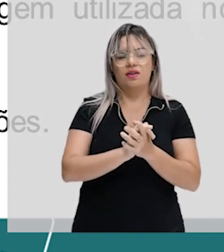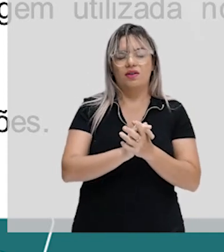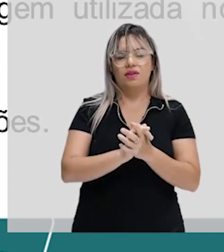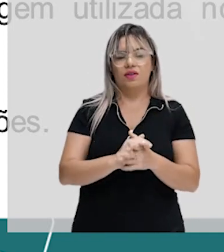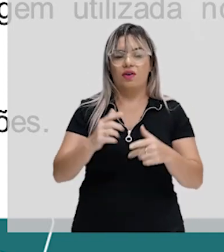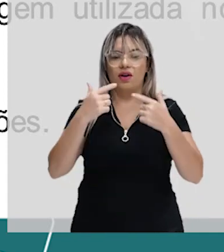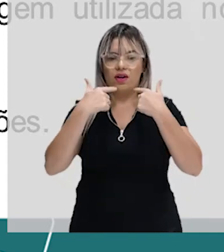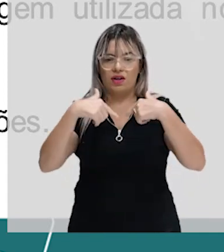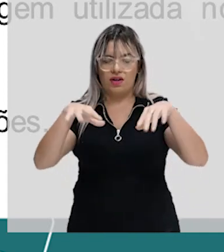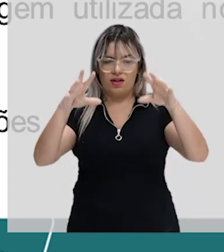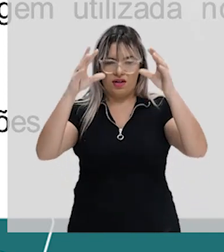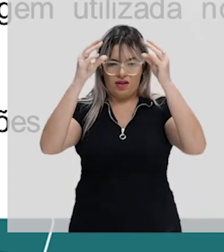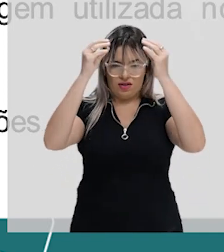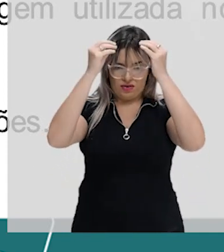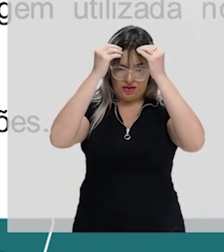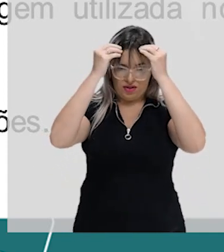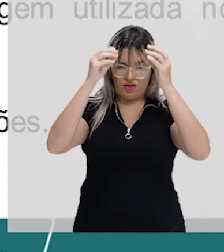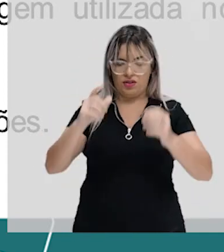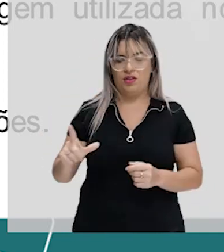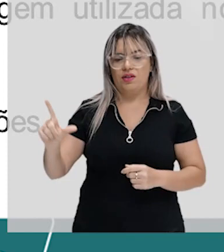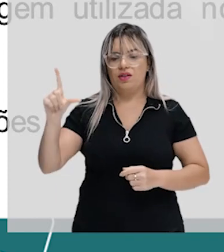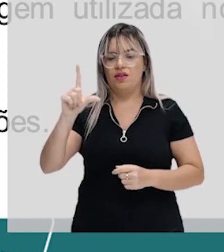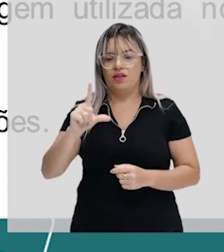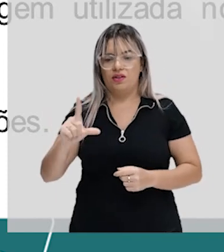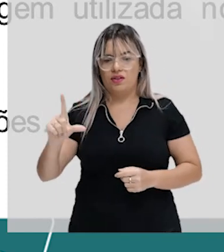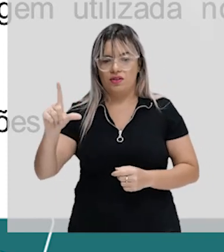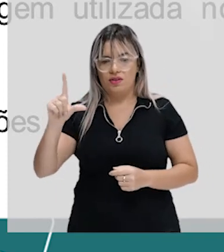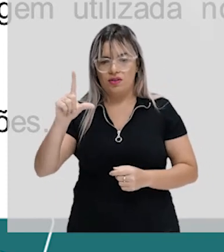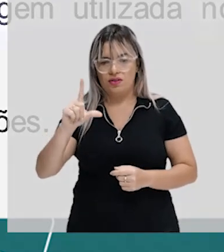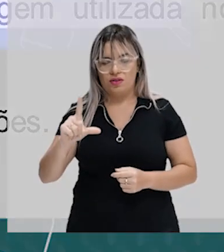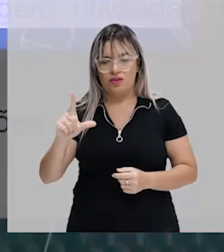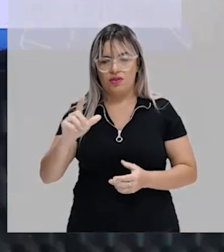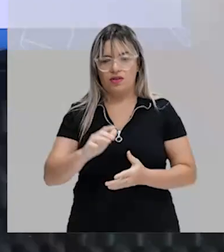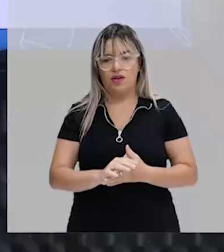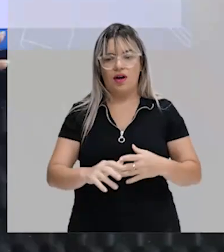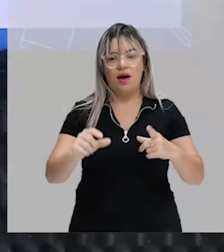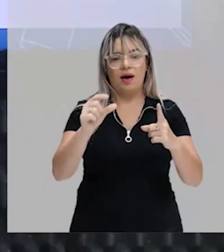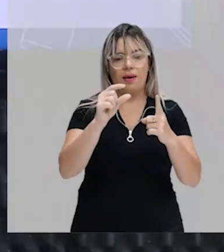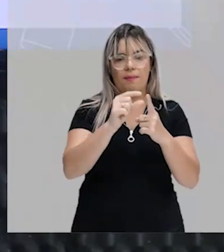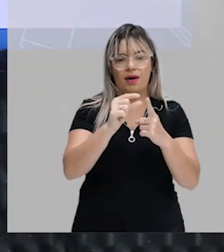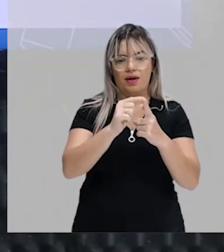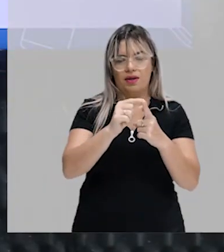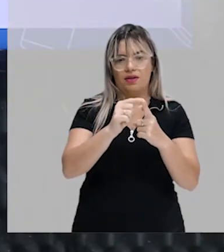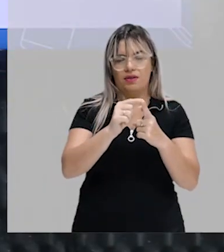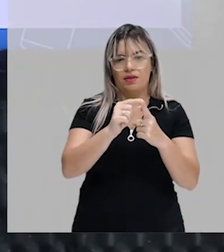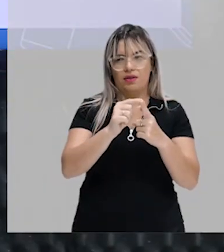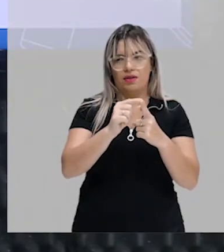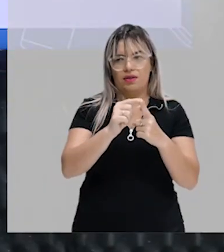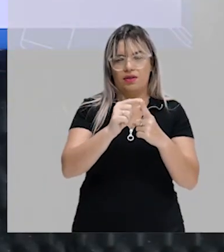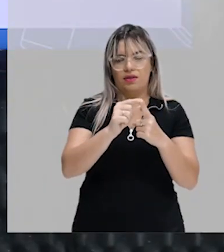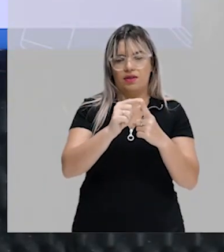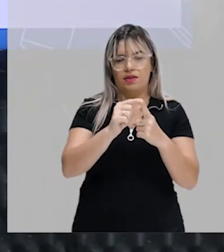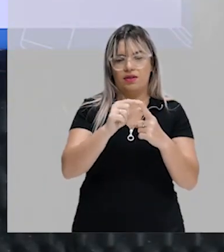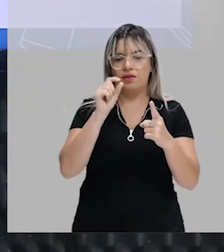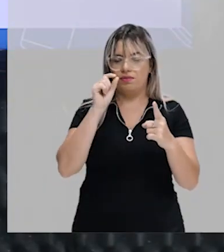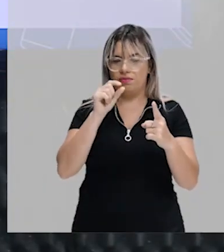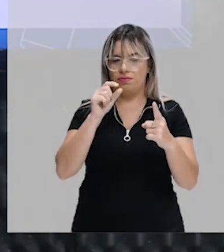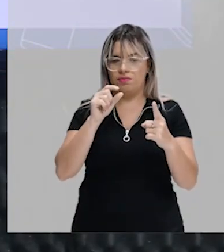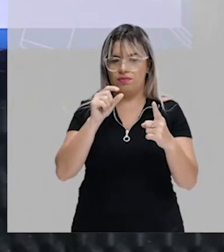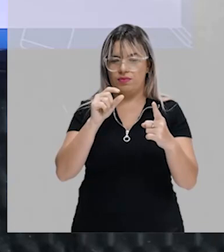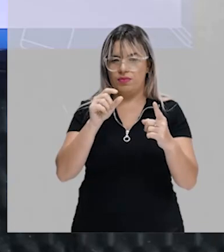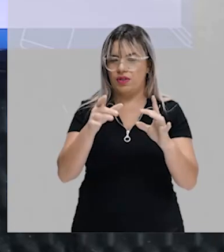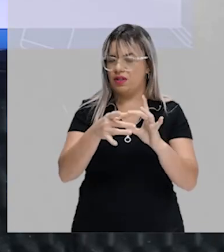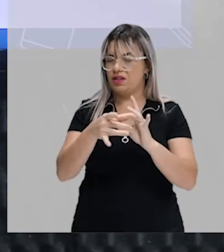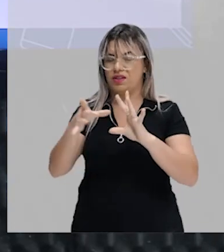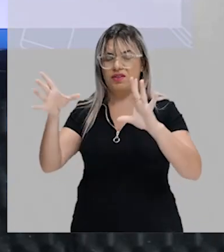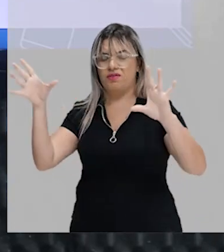com os sentidos comumente que comumente são atribuídas às palavras, não. A linguagem literária, ela é